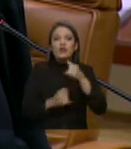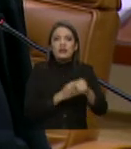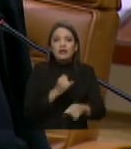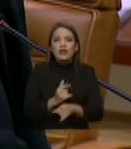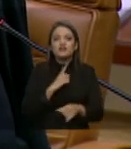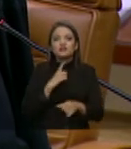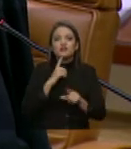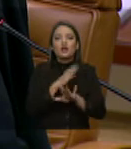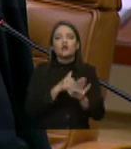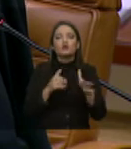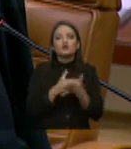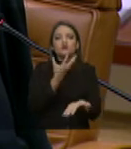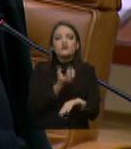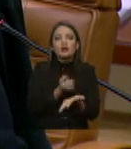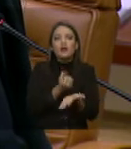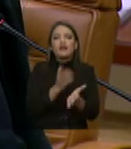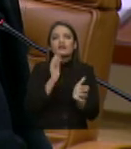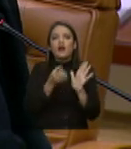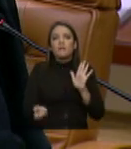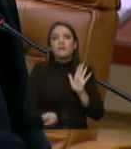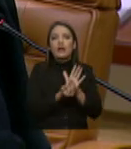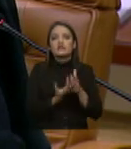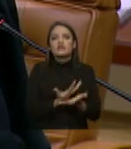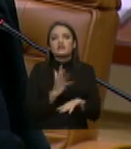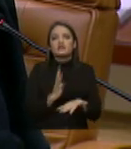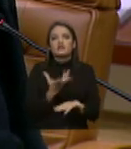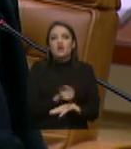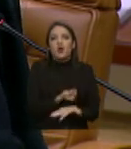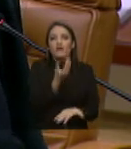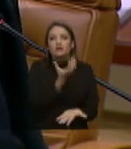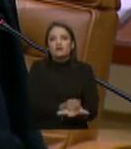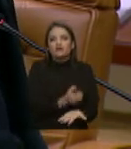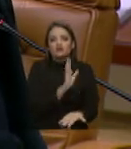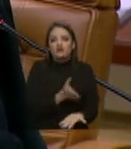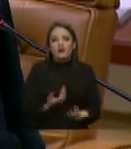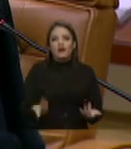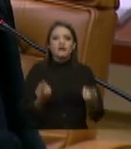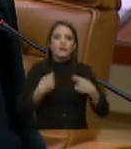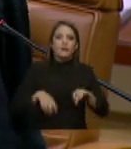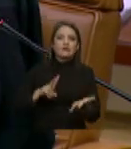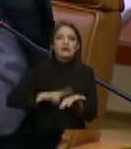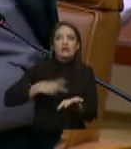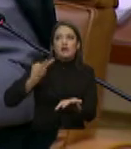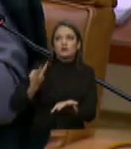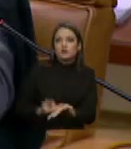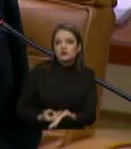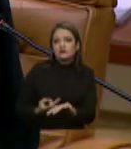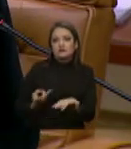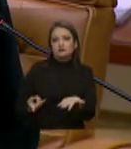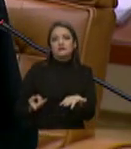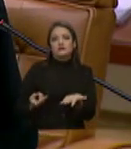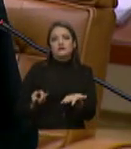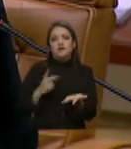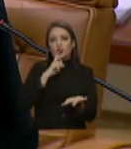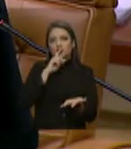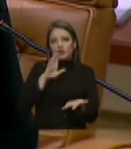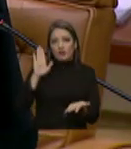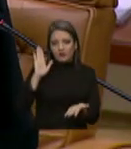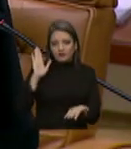não há nem necessidade é mais de grandes a tradução juramentada coisa do